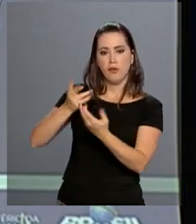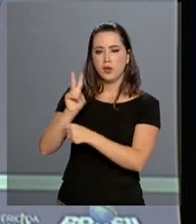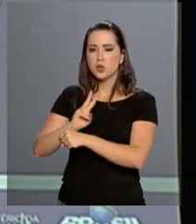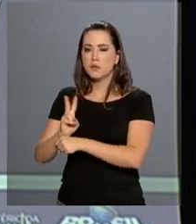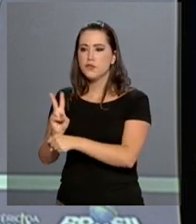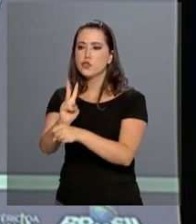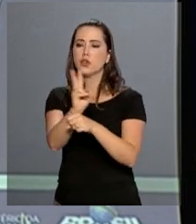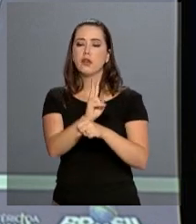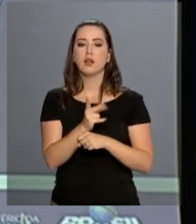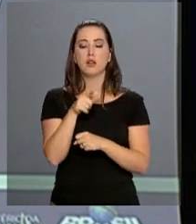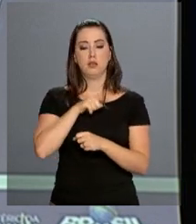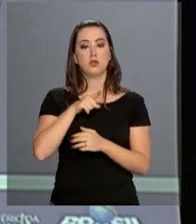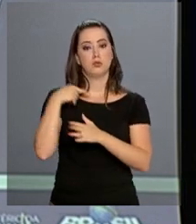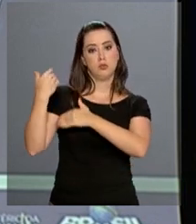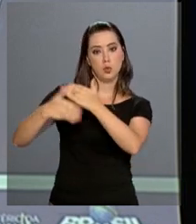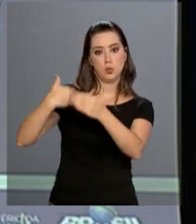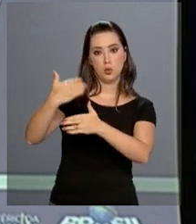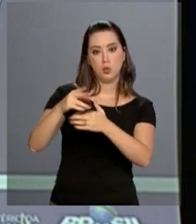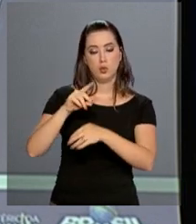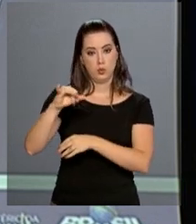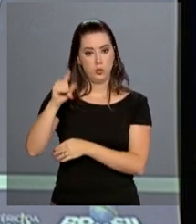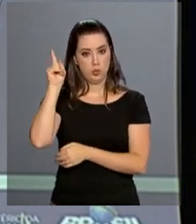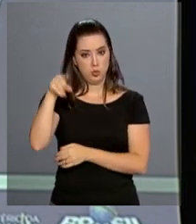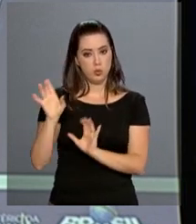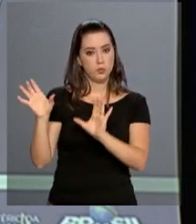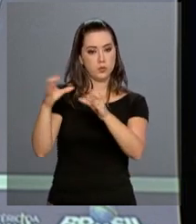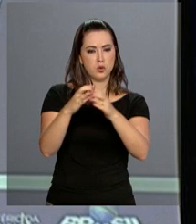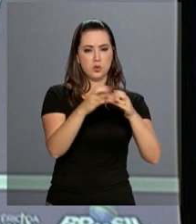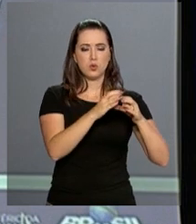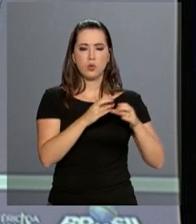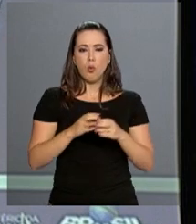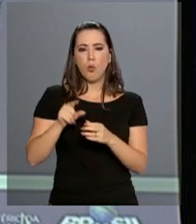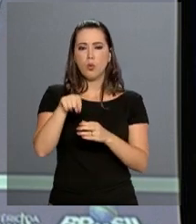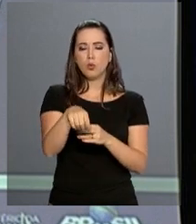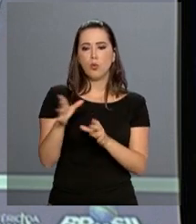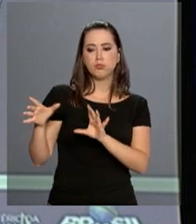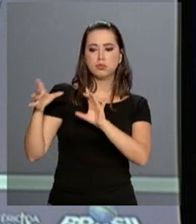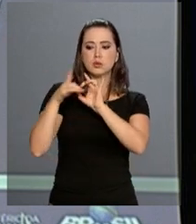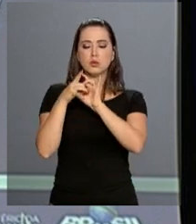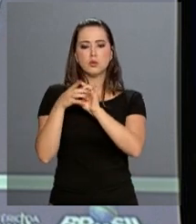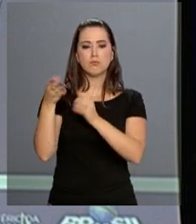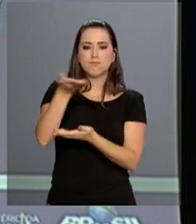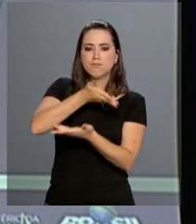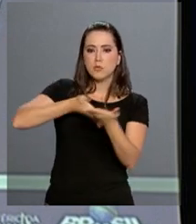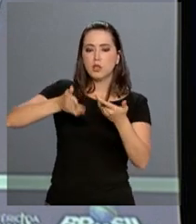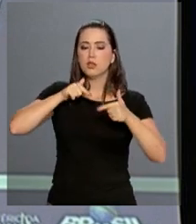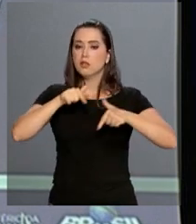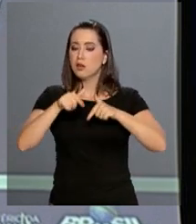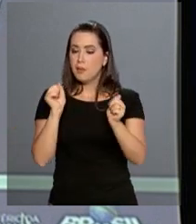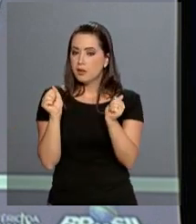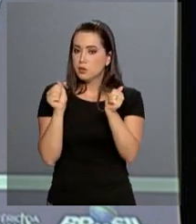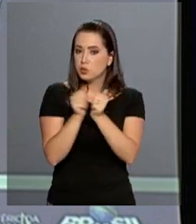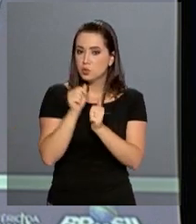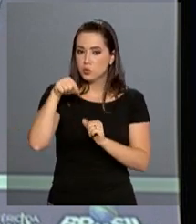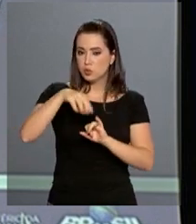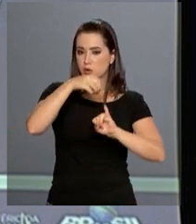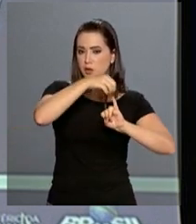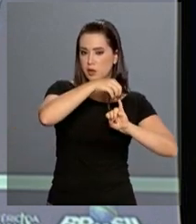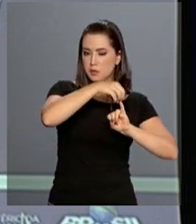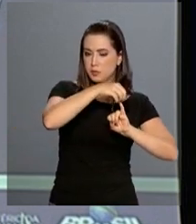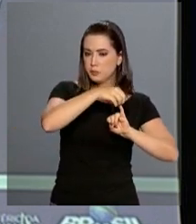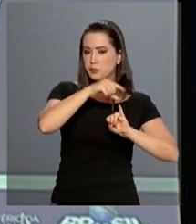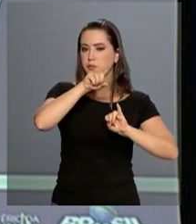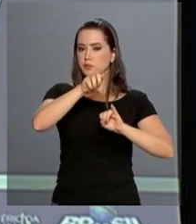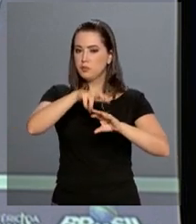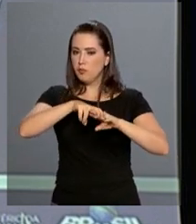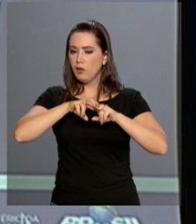nós tivemos durante o dia todo essas equipes destes parceiros todas envolvidas aquino e mep puro